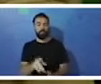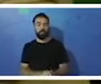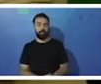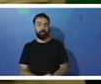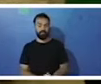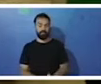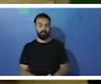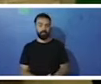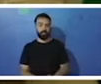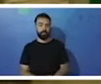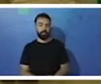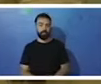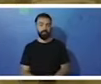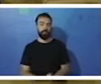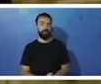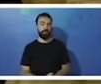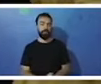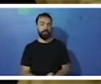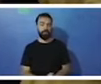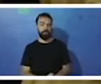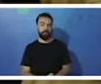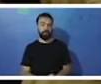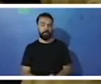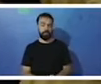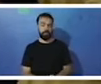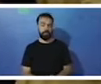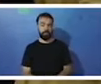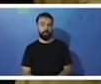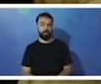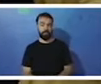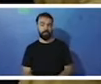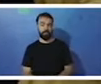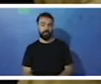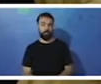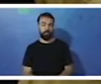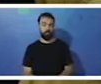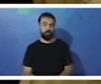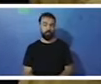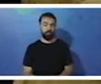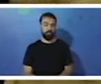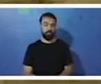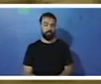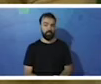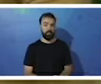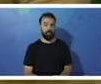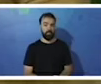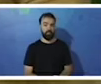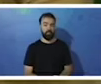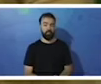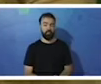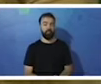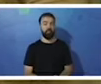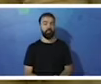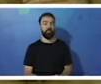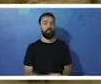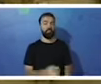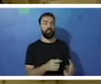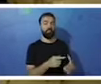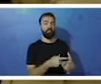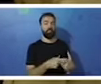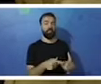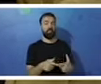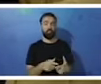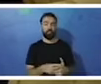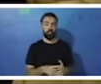diz? Quantos grupos cabem? Faz uma pergunta. Aí, os dados do problema, né?